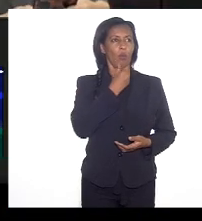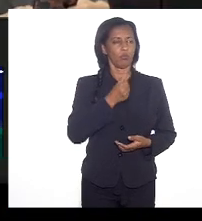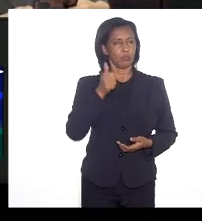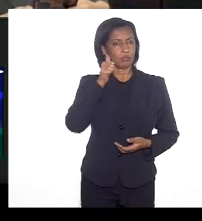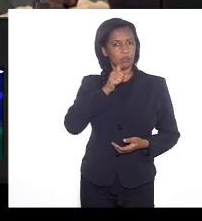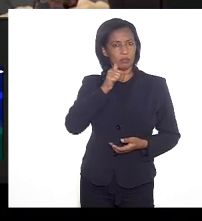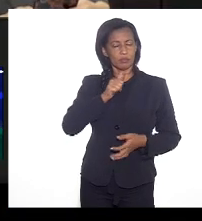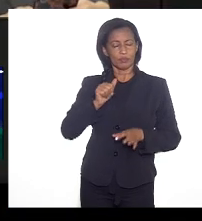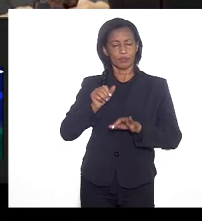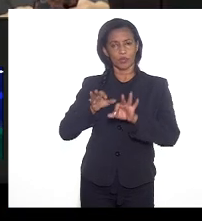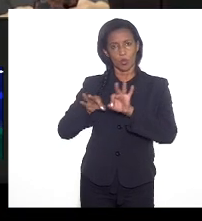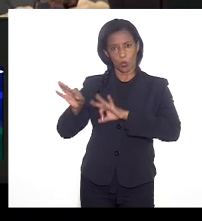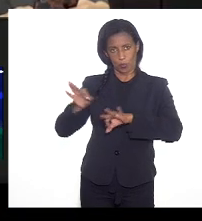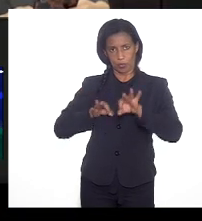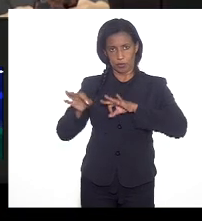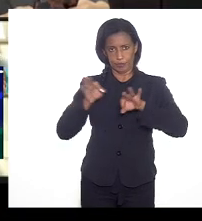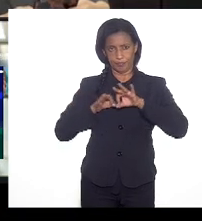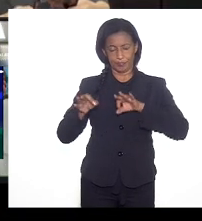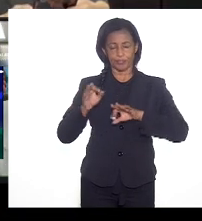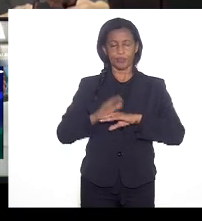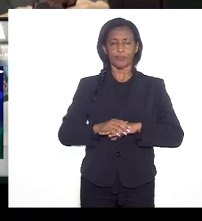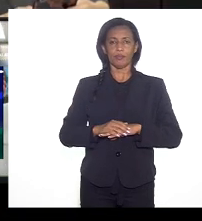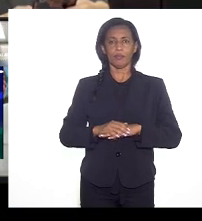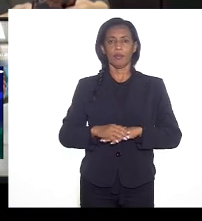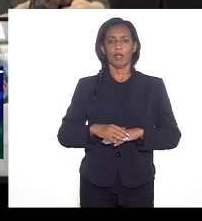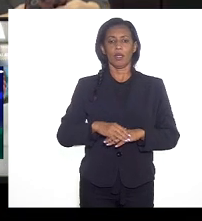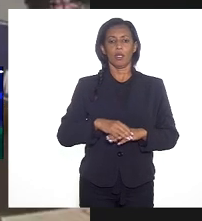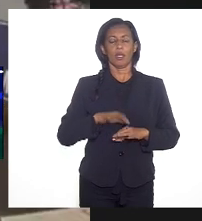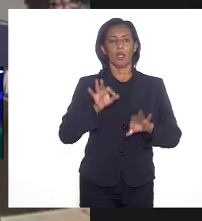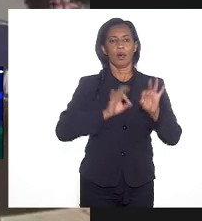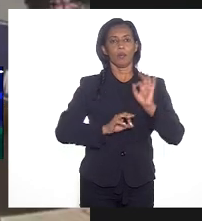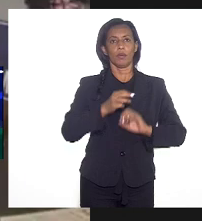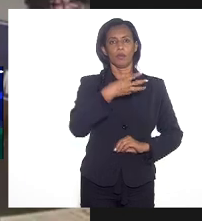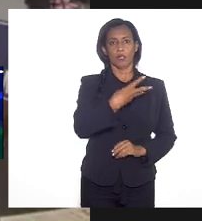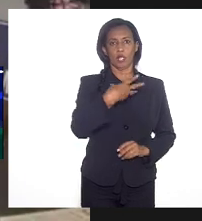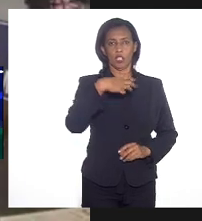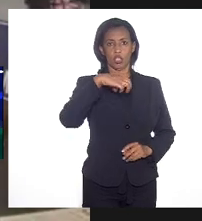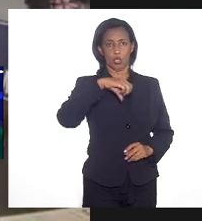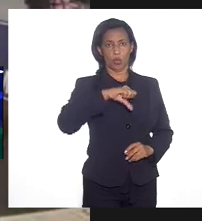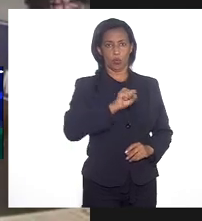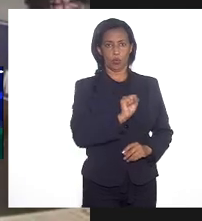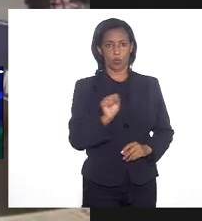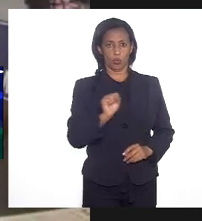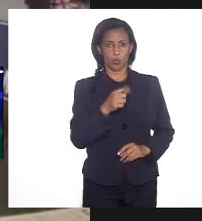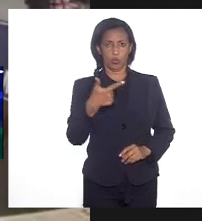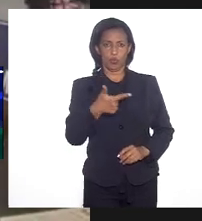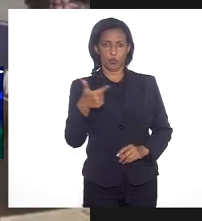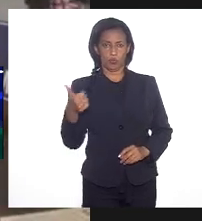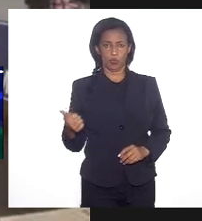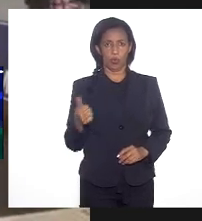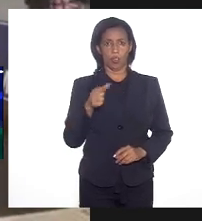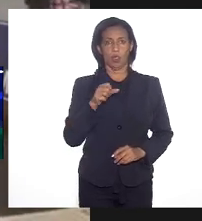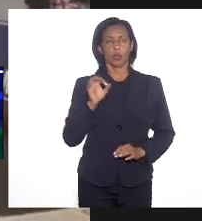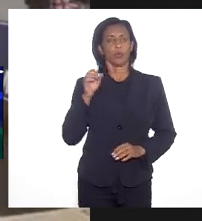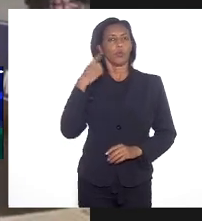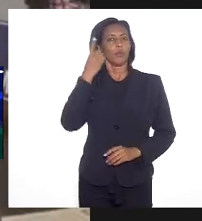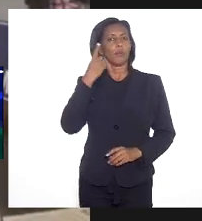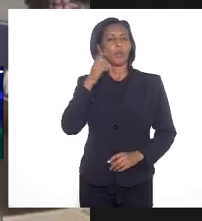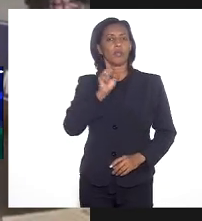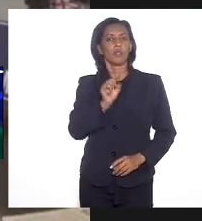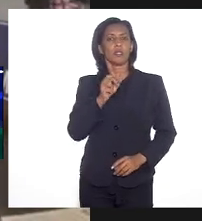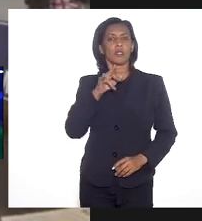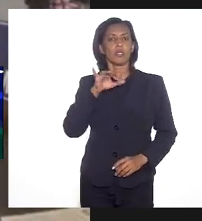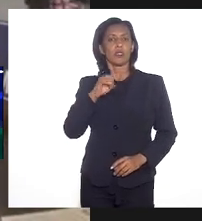o projeto em questão é o projeto de lei 3988 de 2021 do deputado Sérgio Fernandes